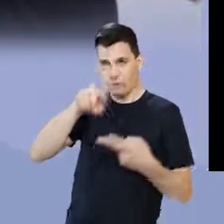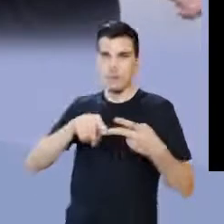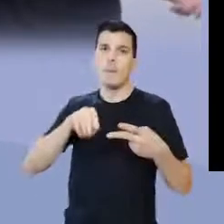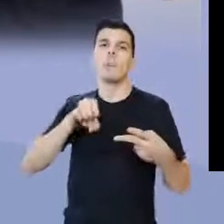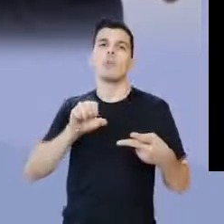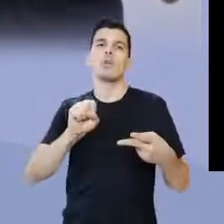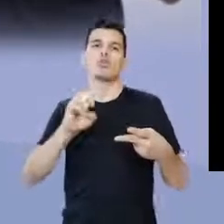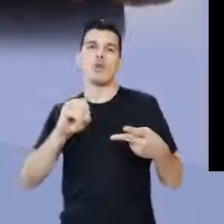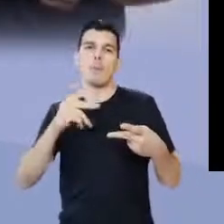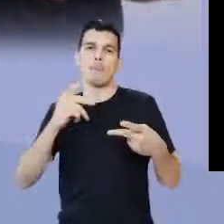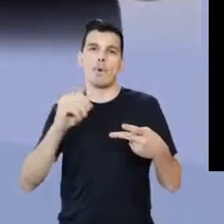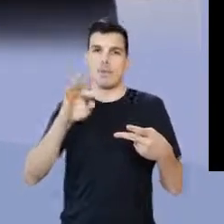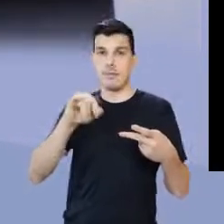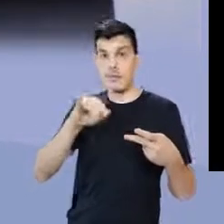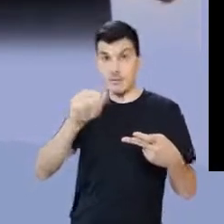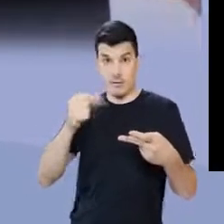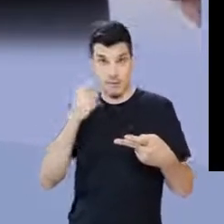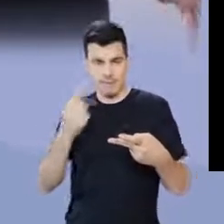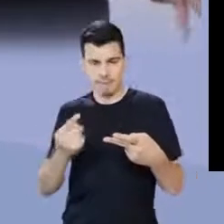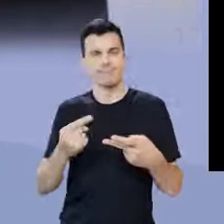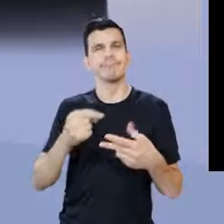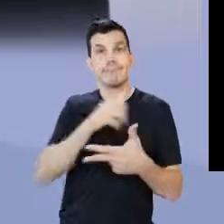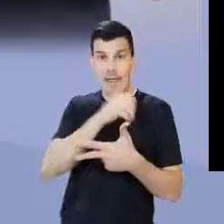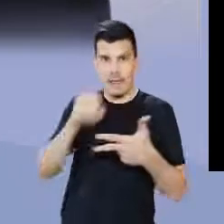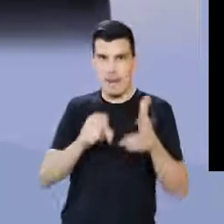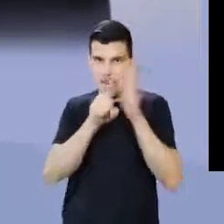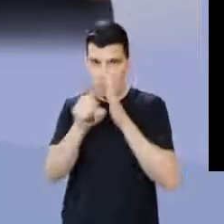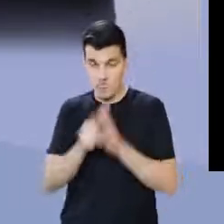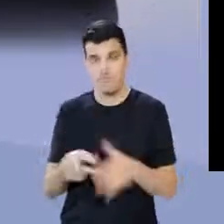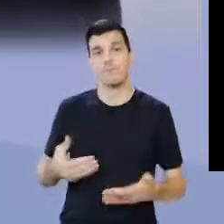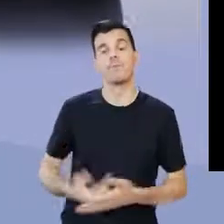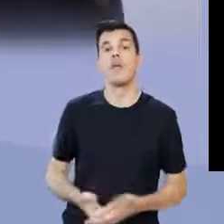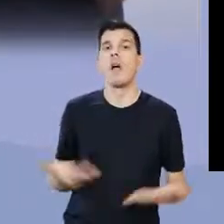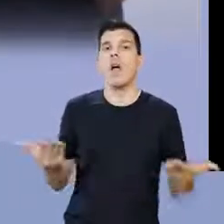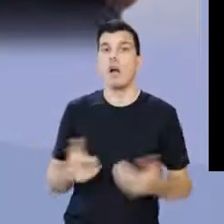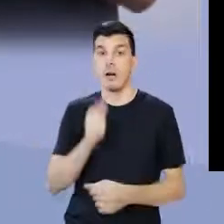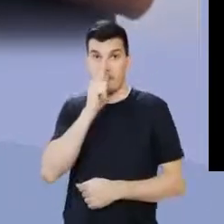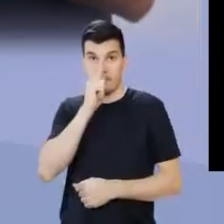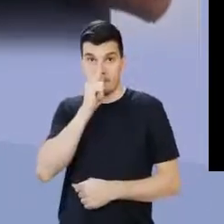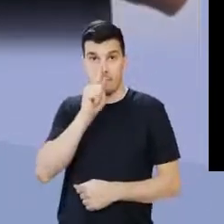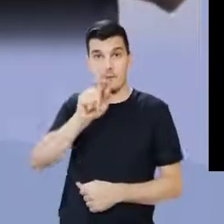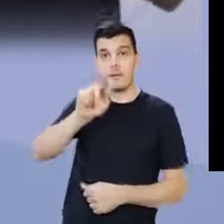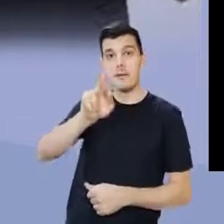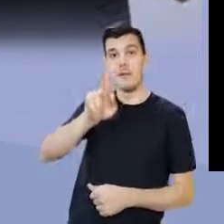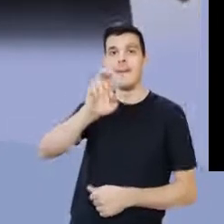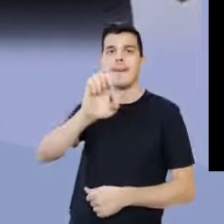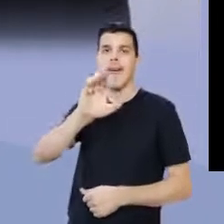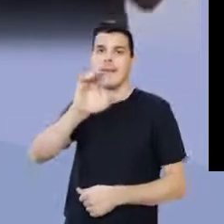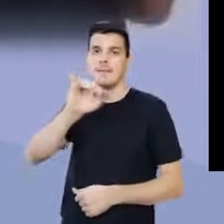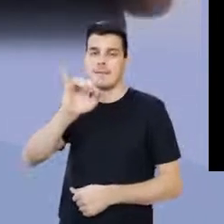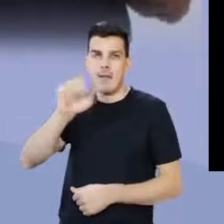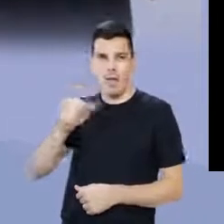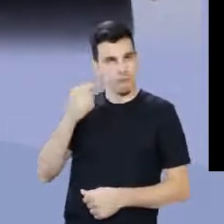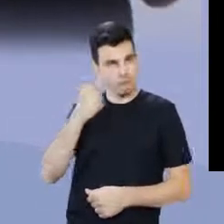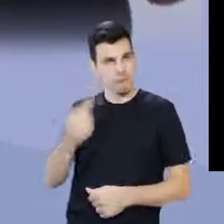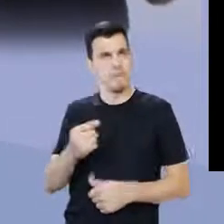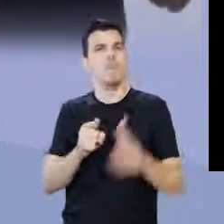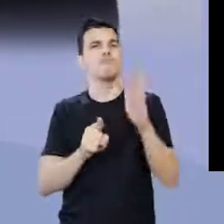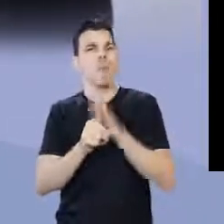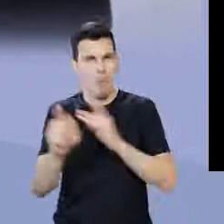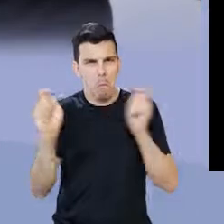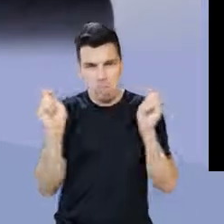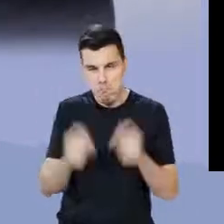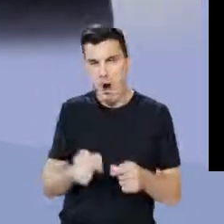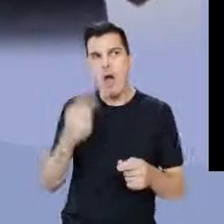aquilo que mais nos interessa para o vestibular, o nosso Enem. E agora vamos ver a Grécia Antiga. Gente, se eu pudesse apostar numa